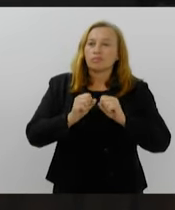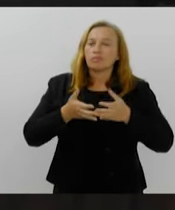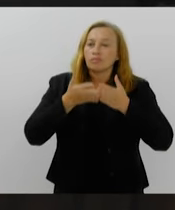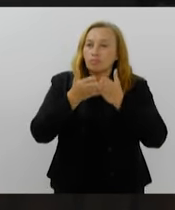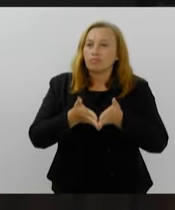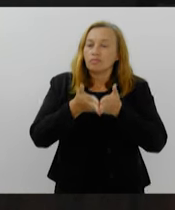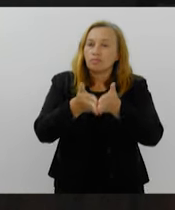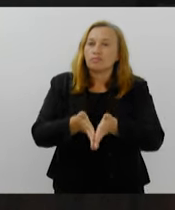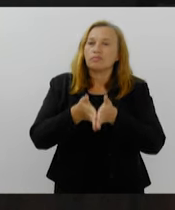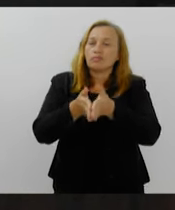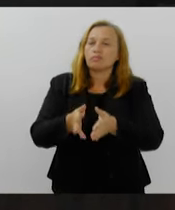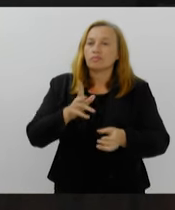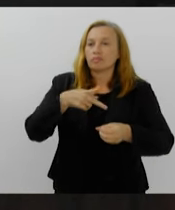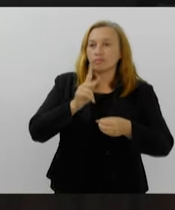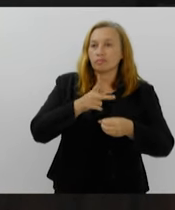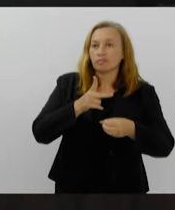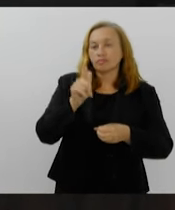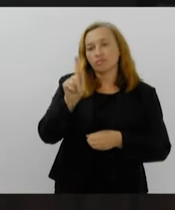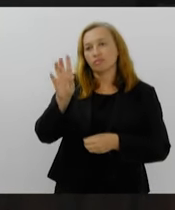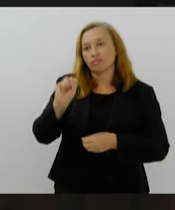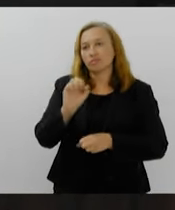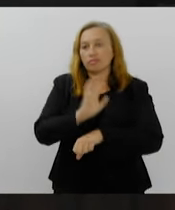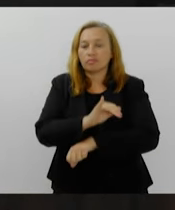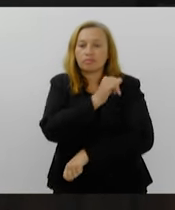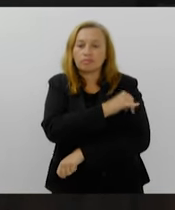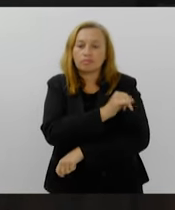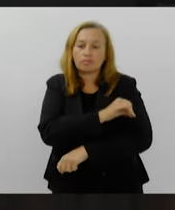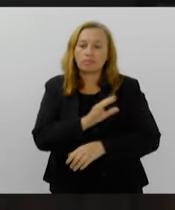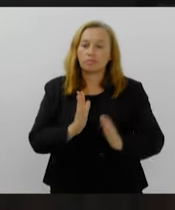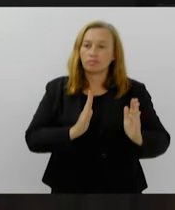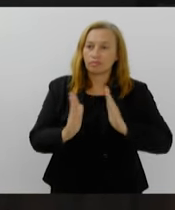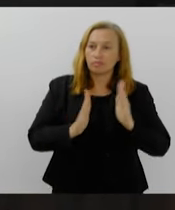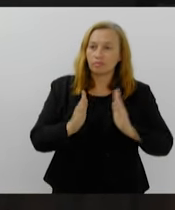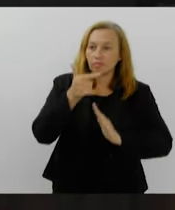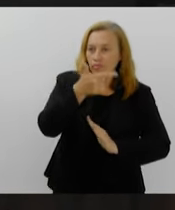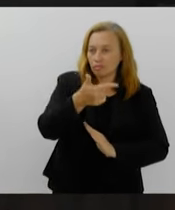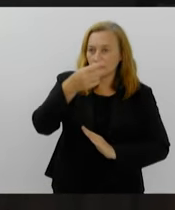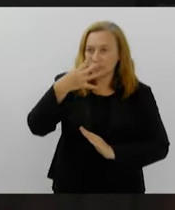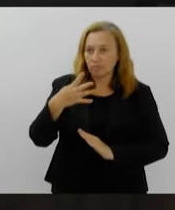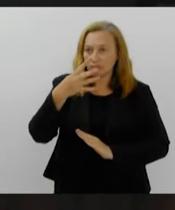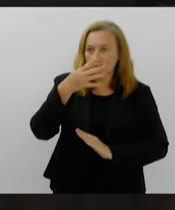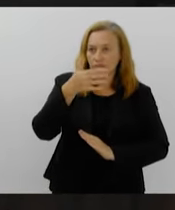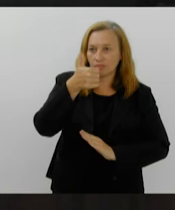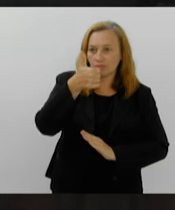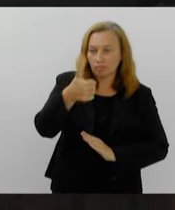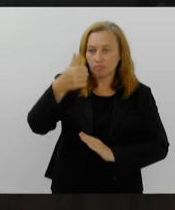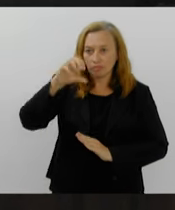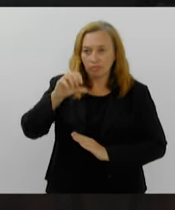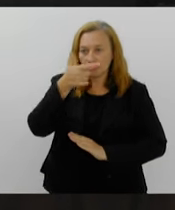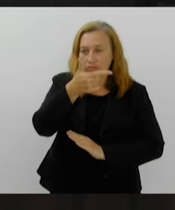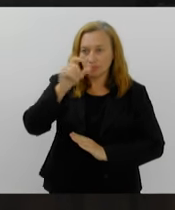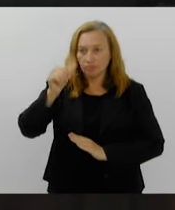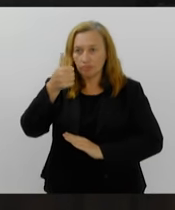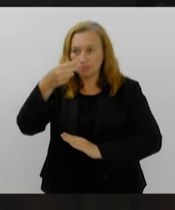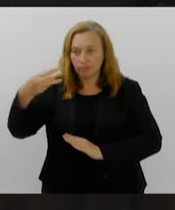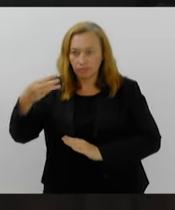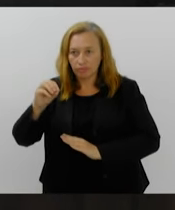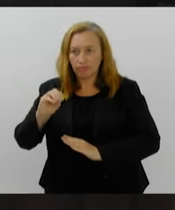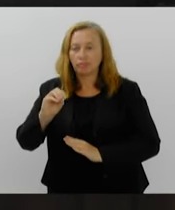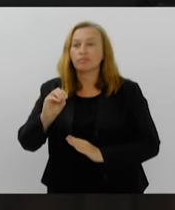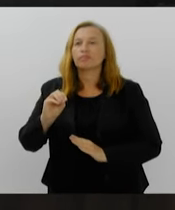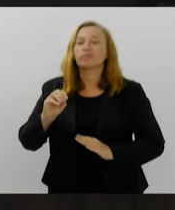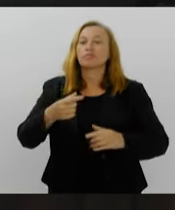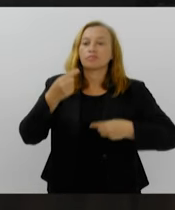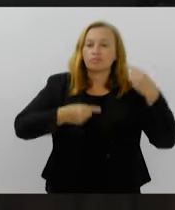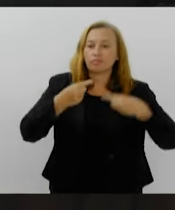setor de petróleo e gás do Estado do Rio de Janeiro prazo 24/10 de2022 em discussão não